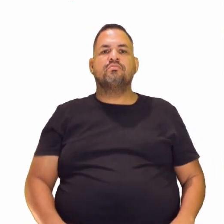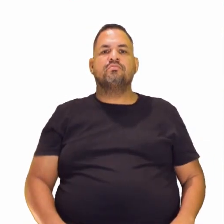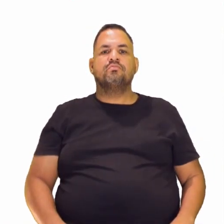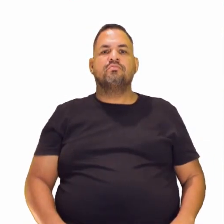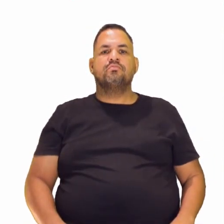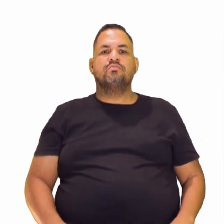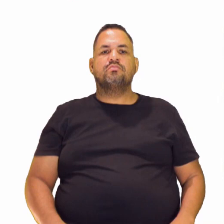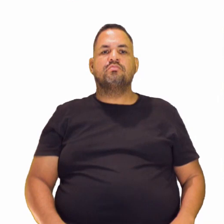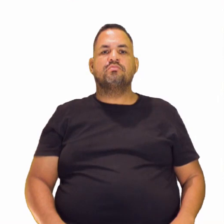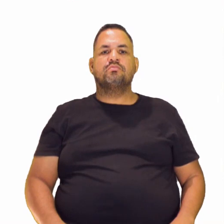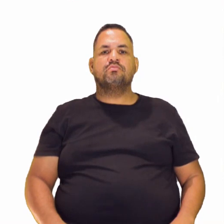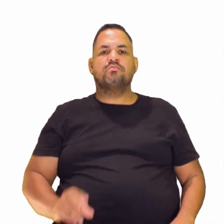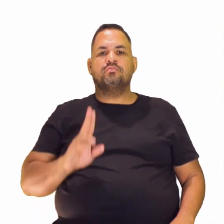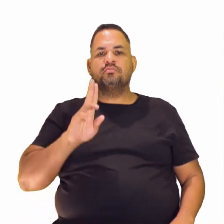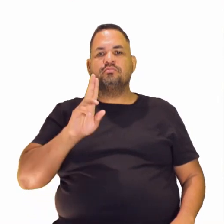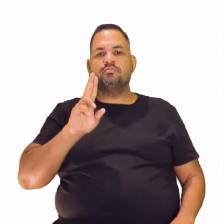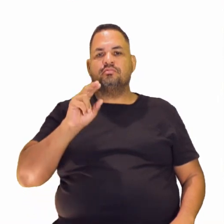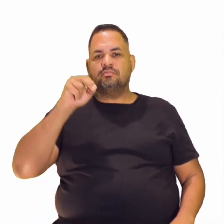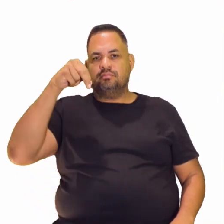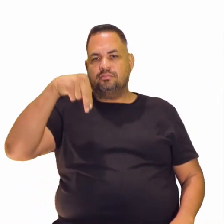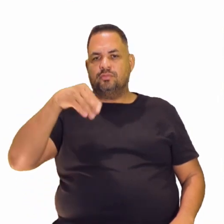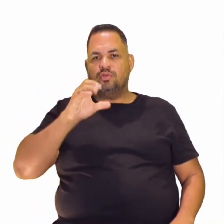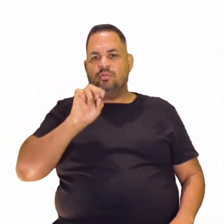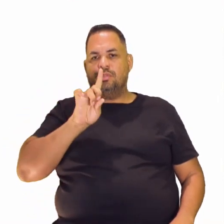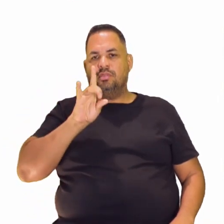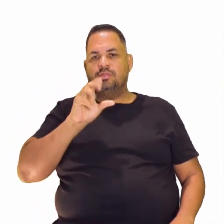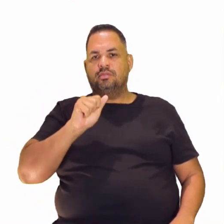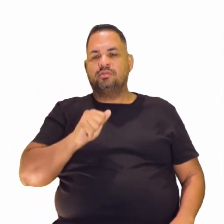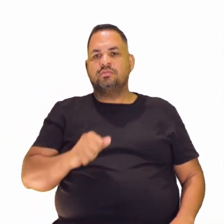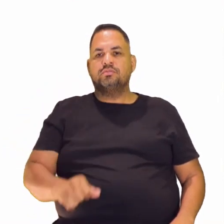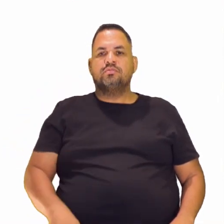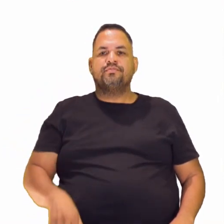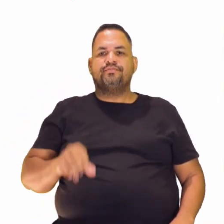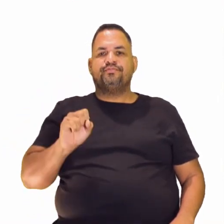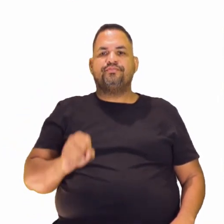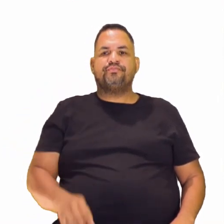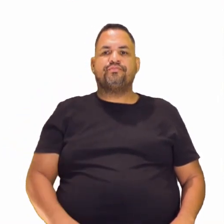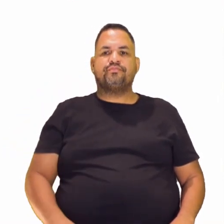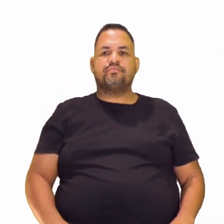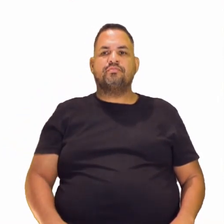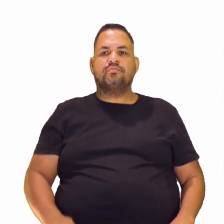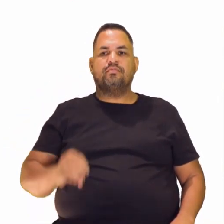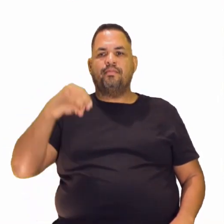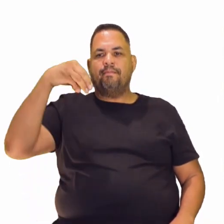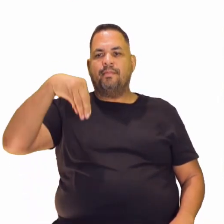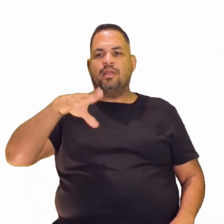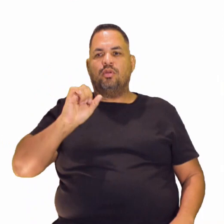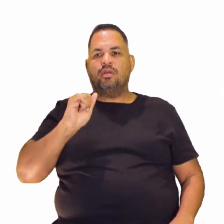na Normandia, na Maloca do Japão, né?